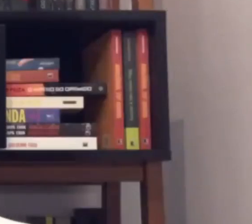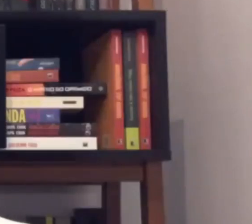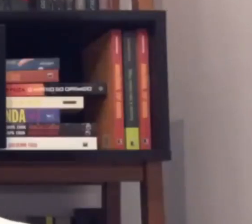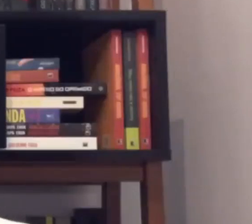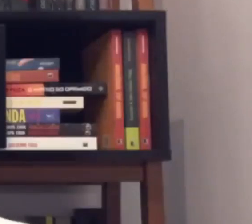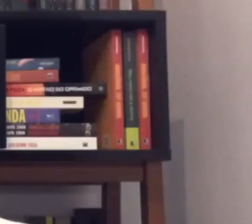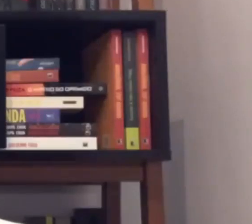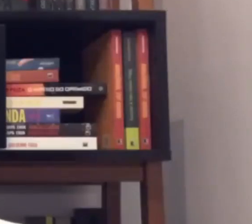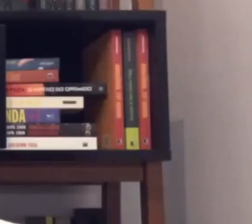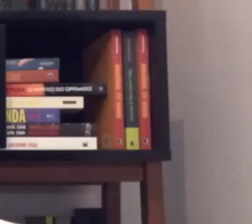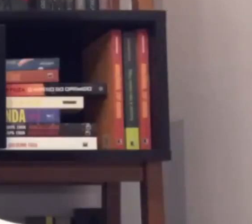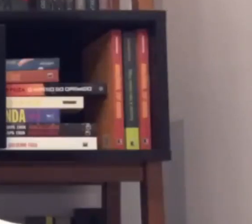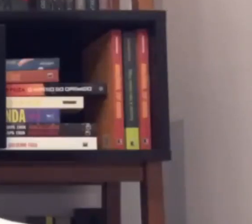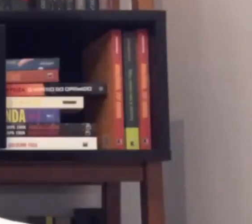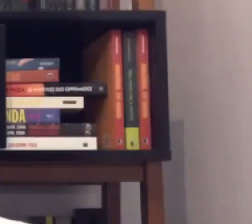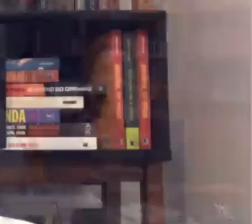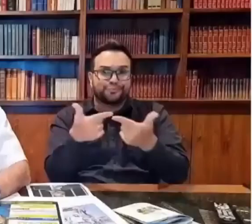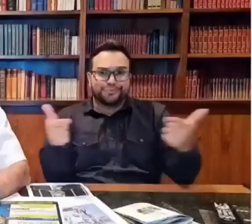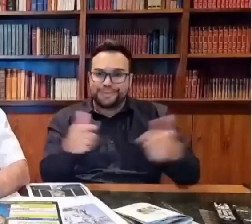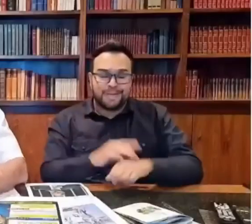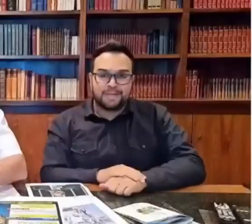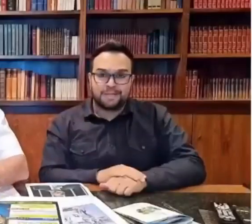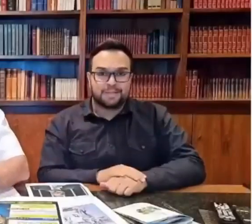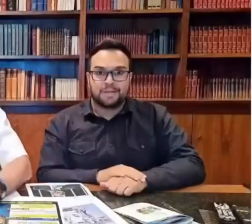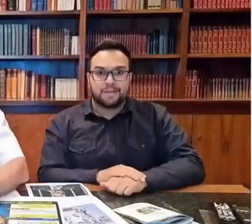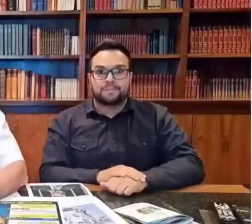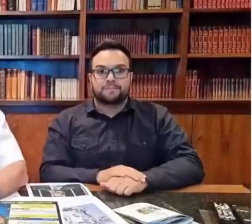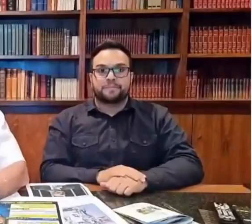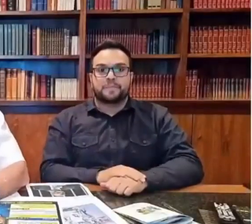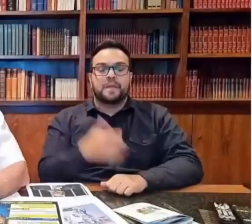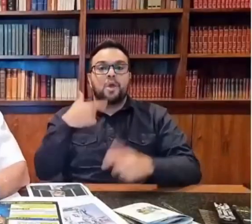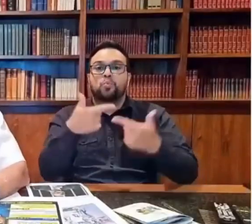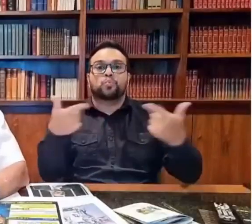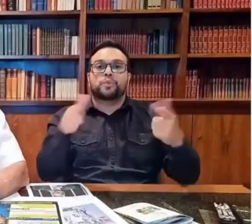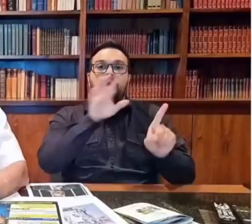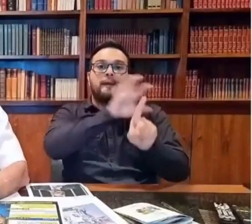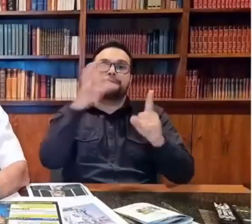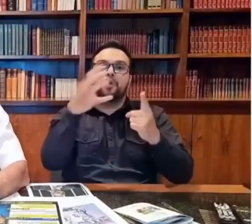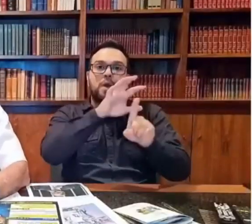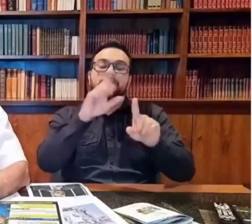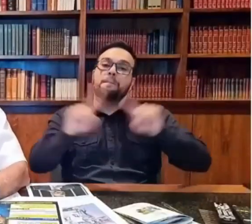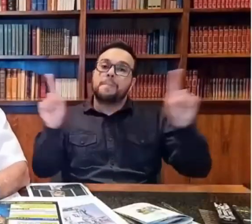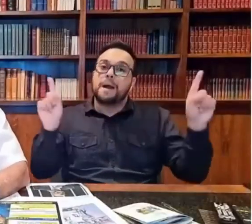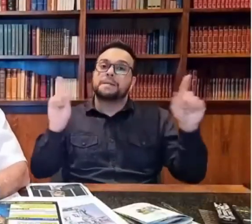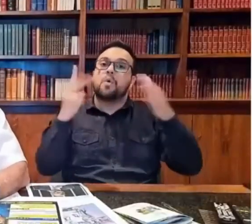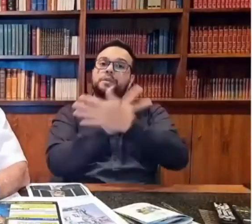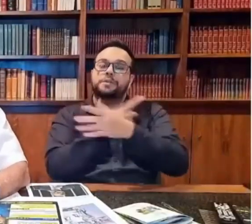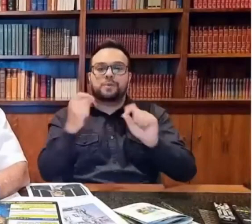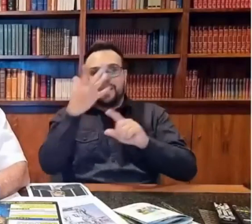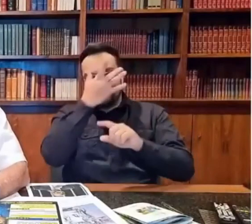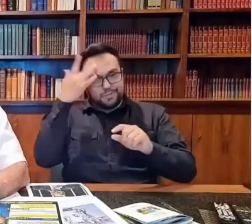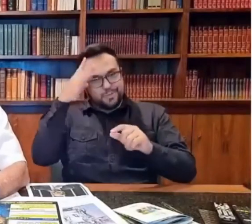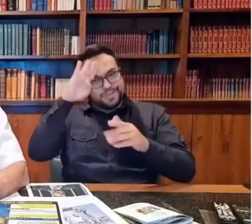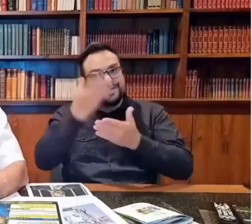escandaloso chamado de pele fake News que a lei da mordaça com a qual com o qual boa parte do Congresso